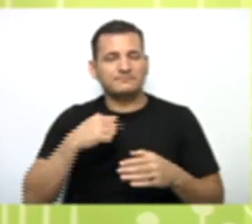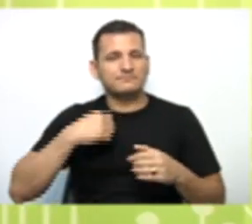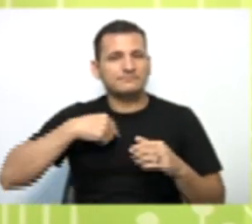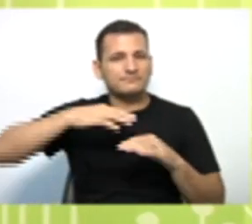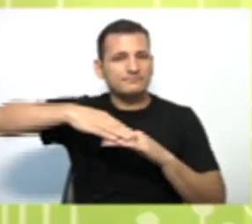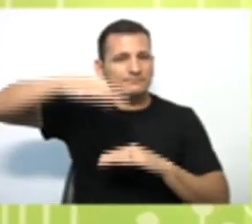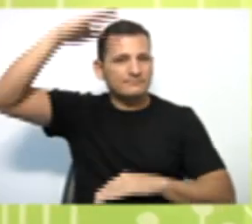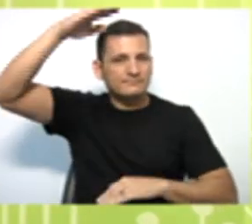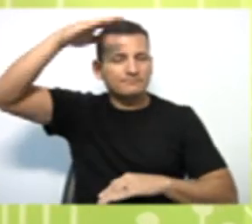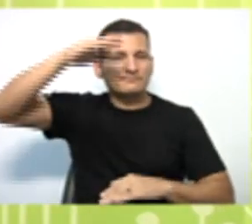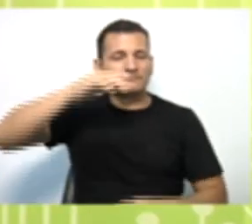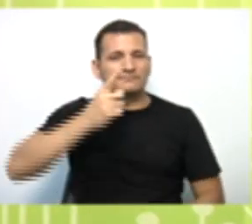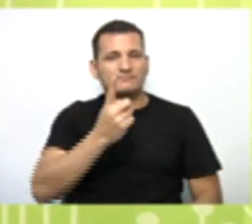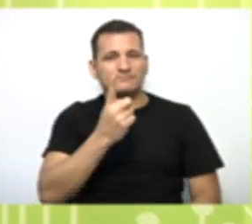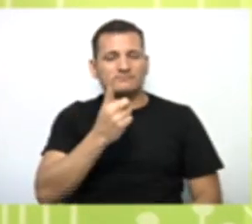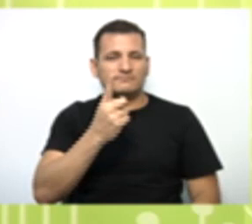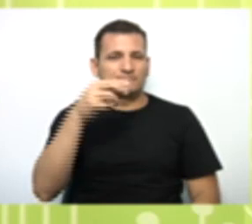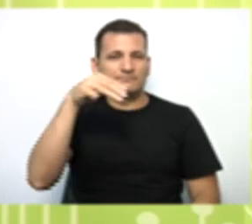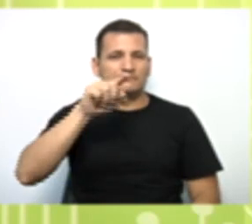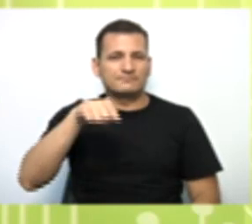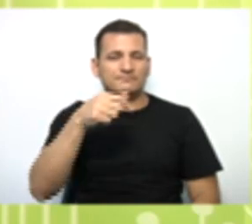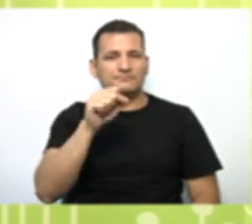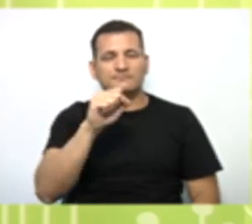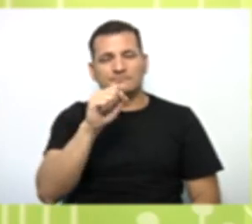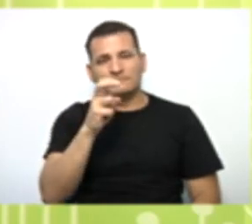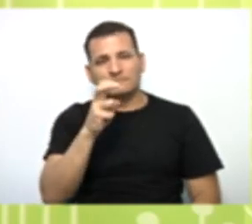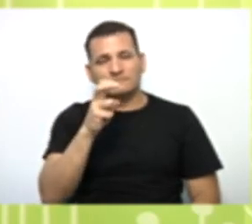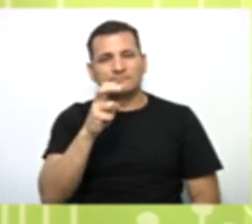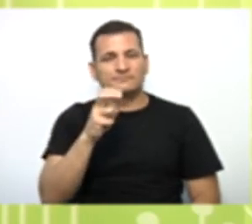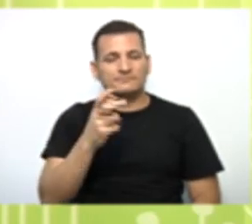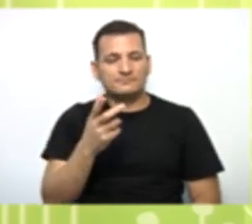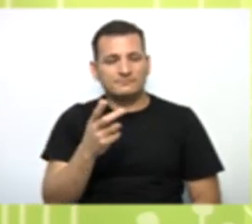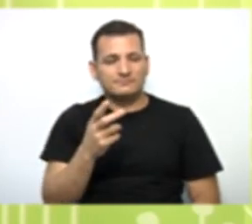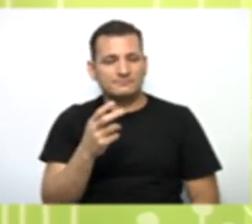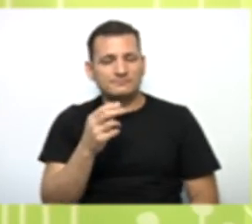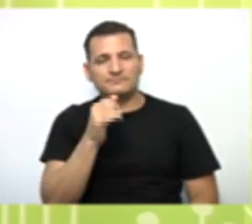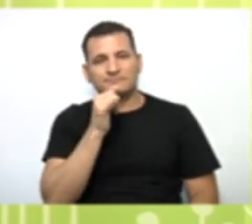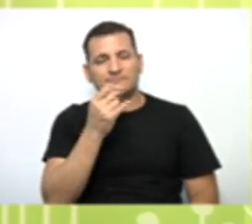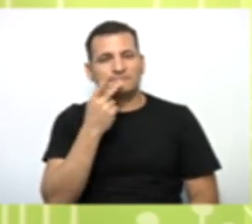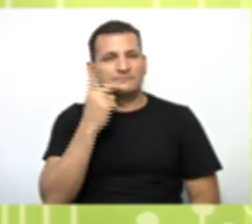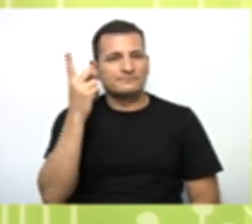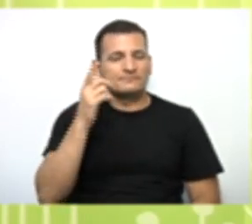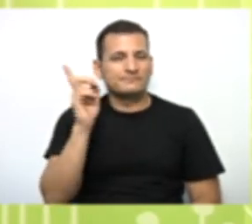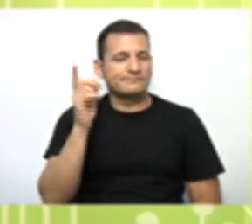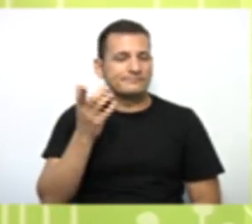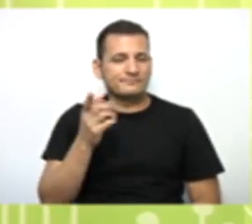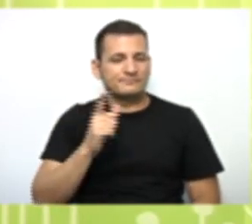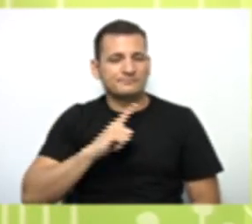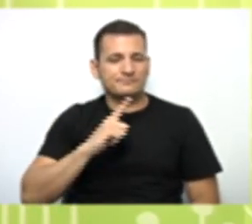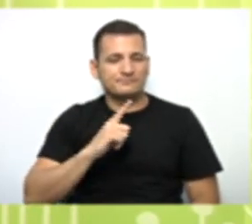altura? 1,85m, 86m. Mas qual é a altura? Aí quando fala lá, ele tem 7.